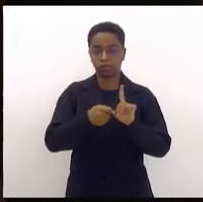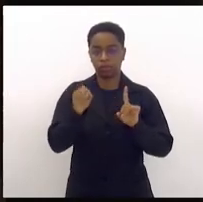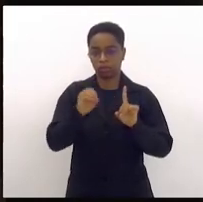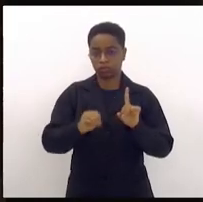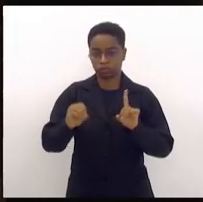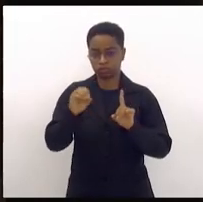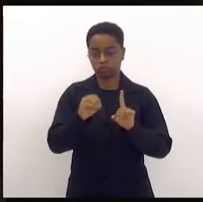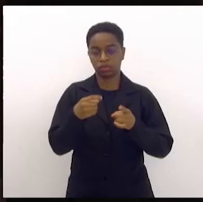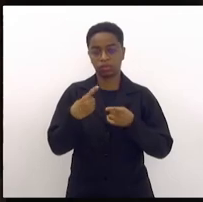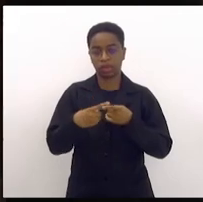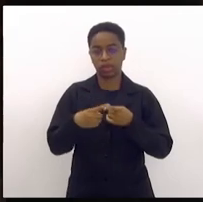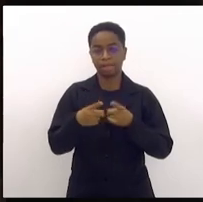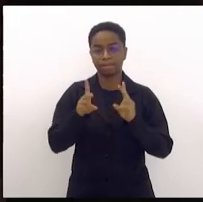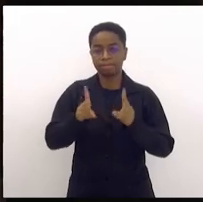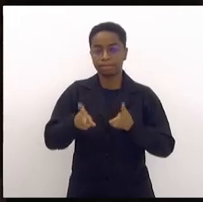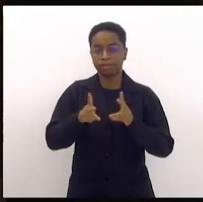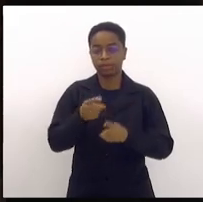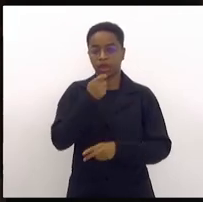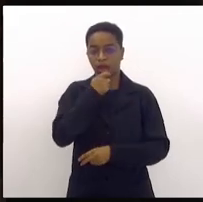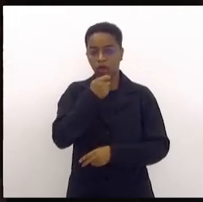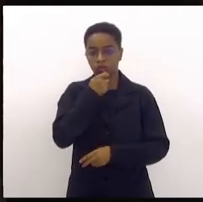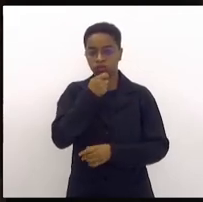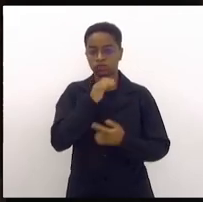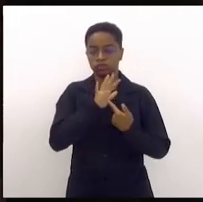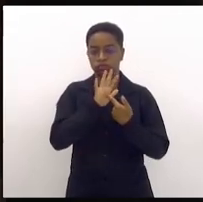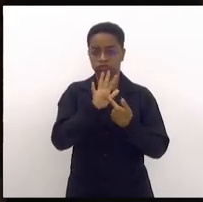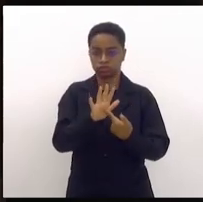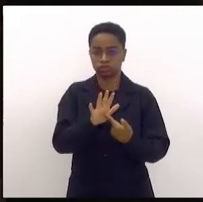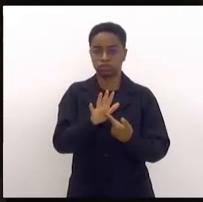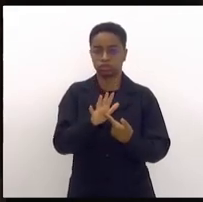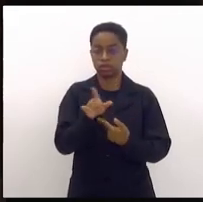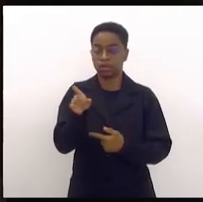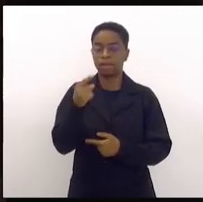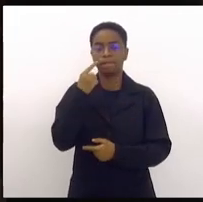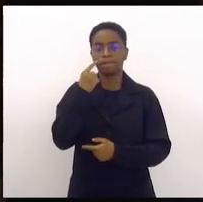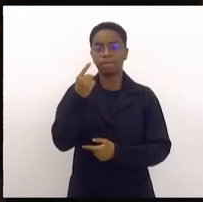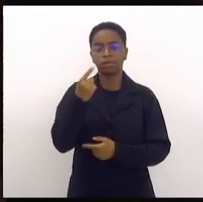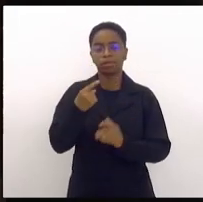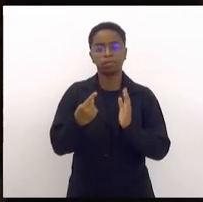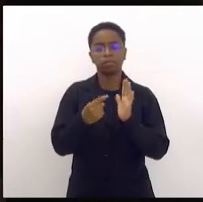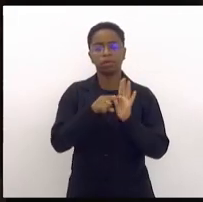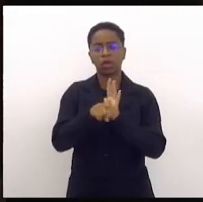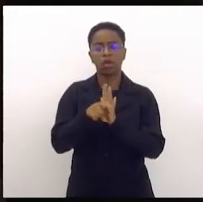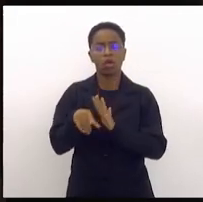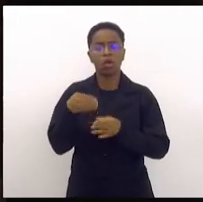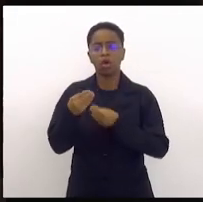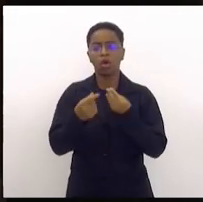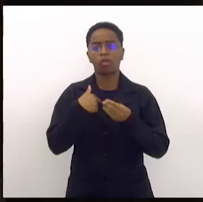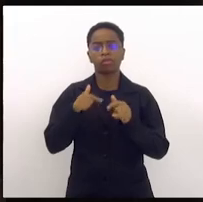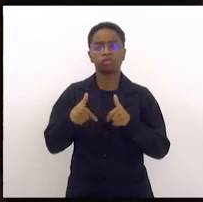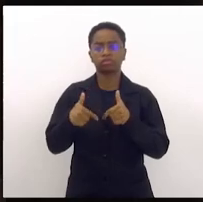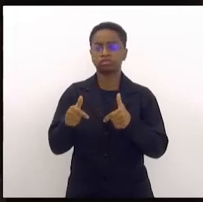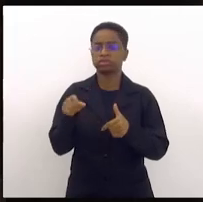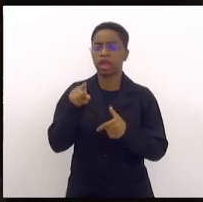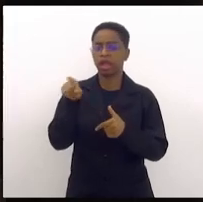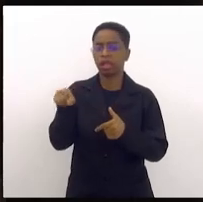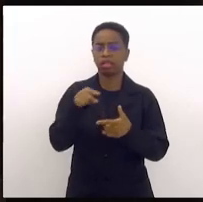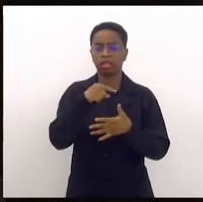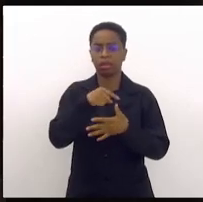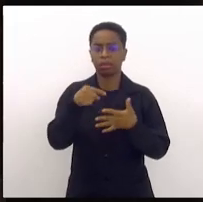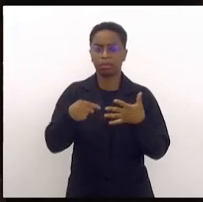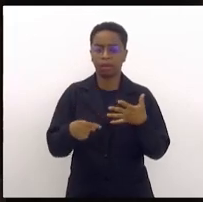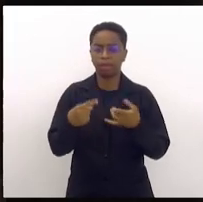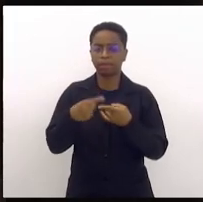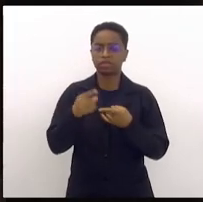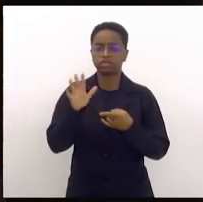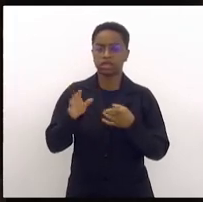E nesse mesmo áudio, colegas parlamentares, ela se pergunta, como que eu vou fazer com a doutora fulana e ciclana? Elas já assinaram o